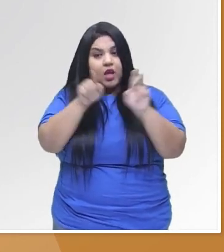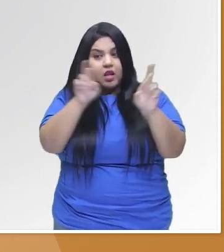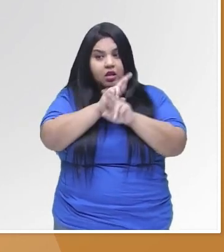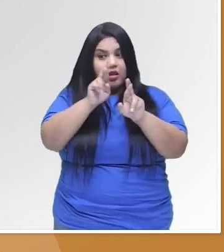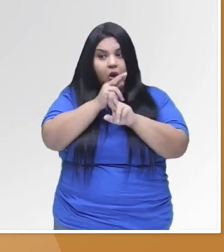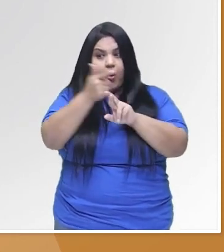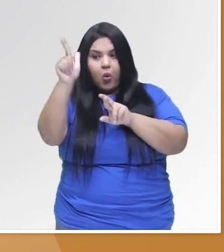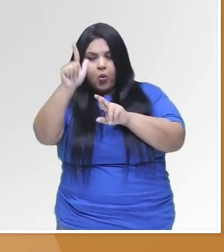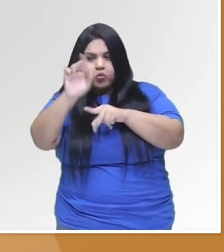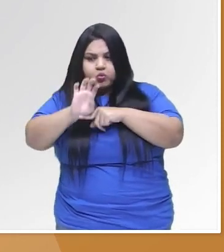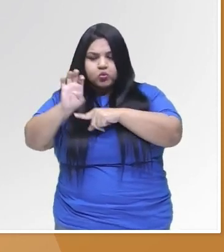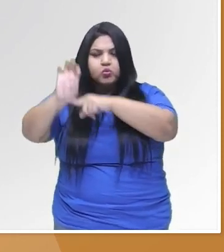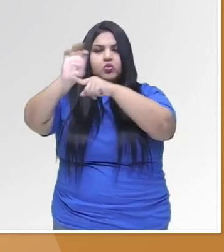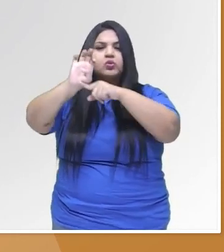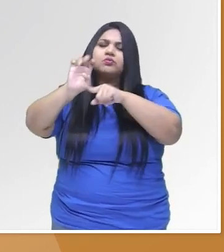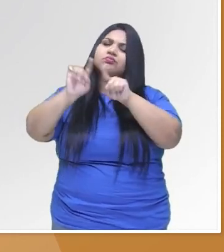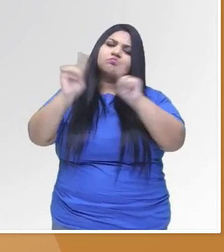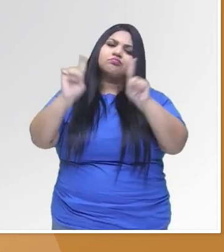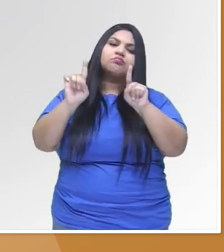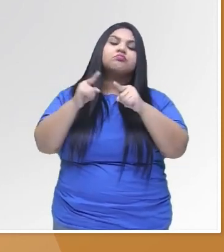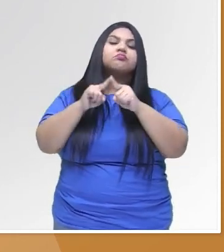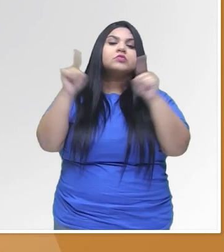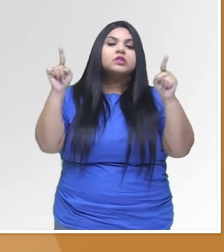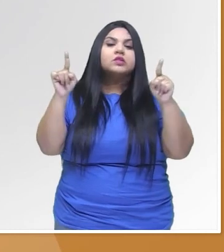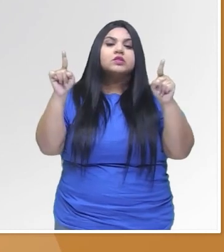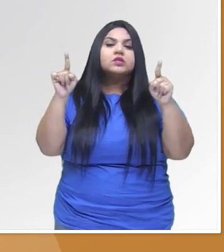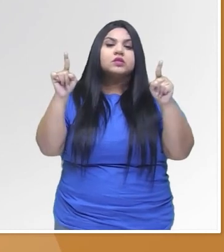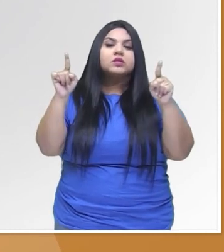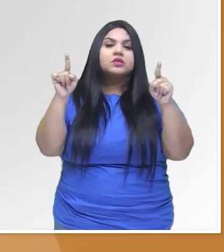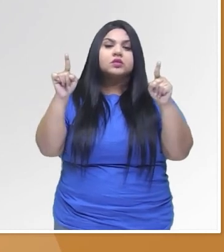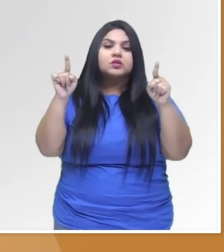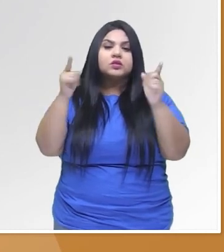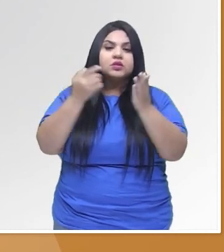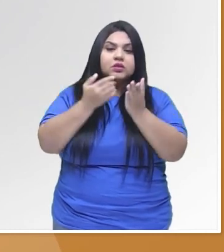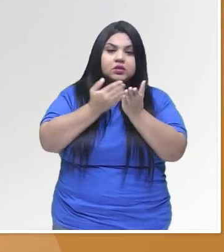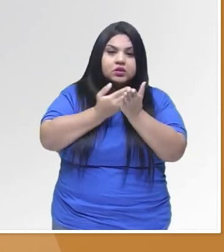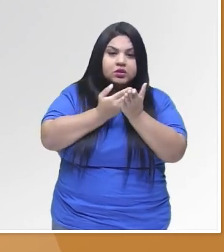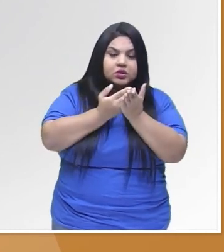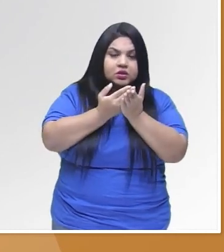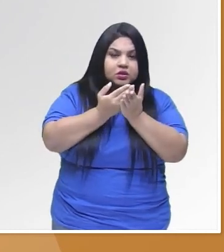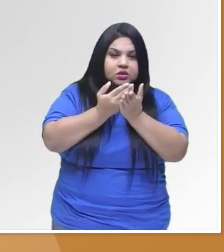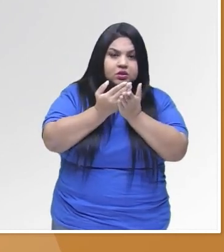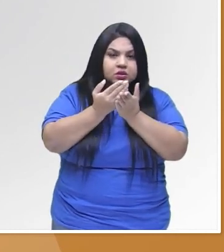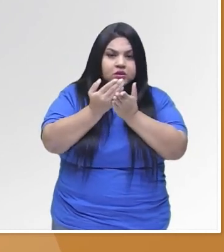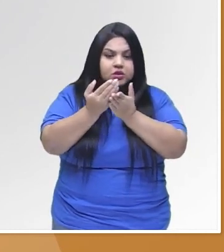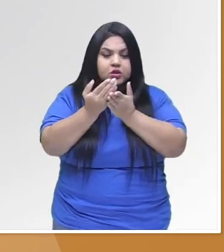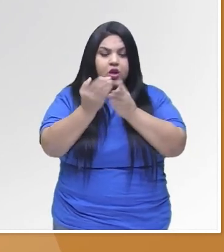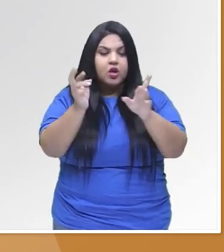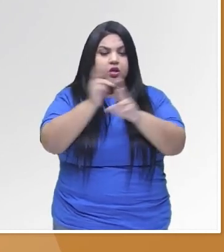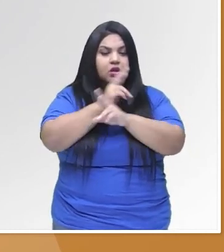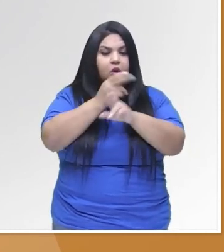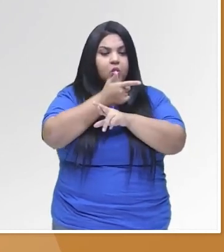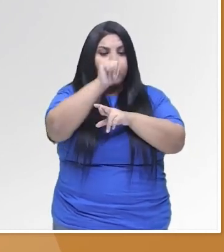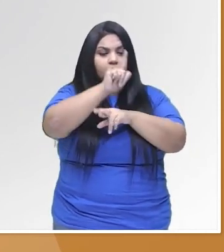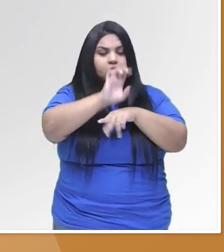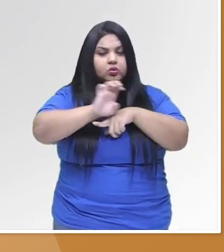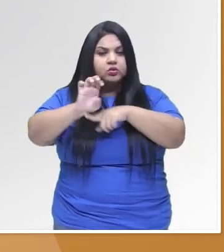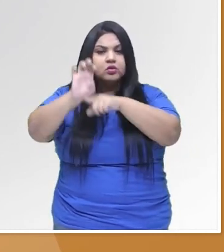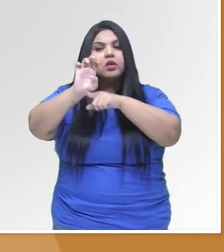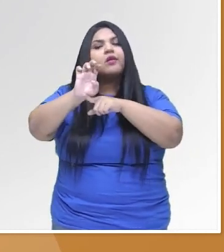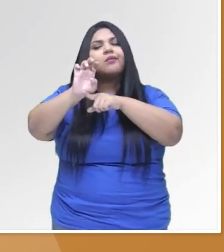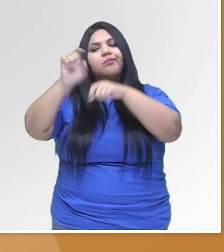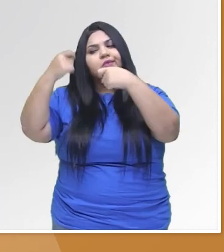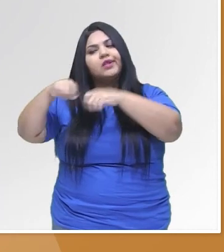estados, porém, o estado ele se autoabastece em relação a outros estados brasileiros que dependem